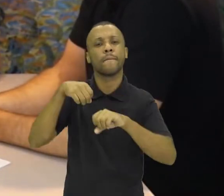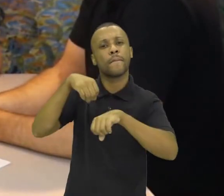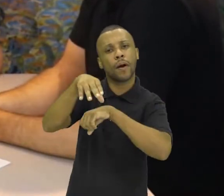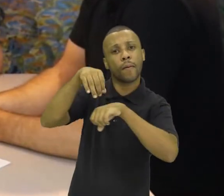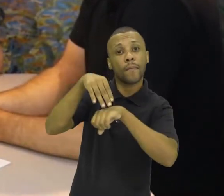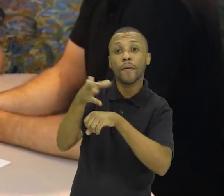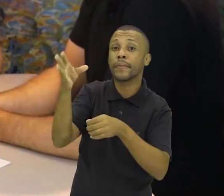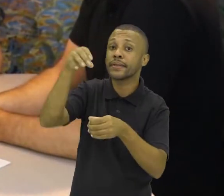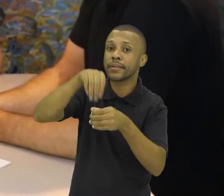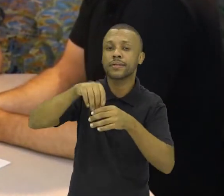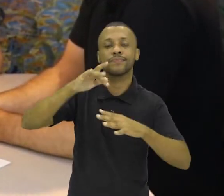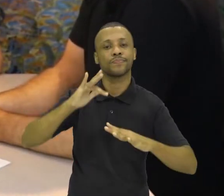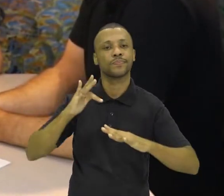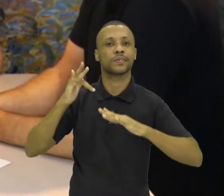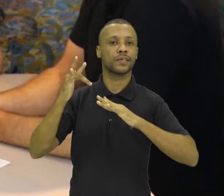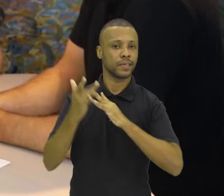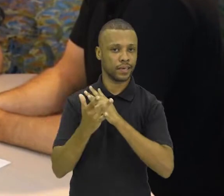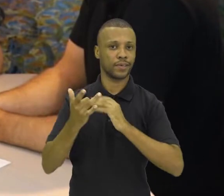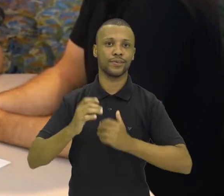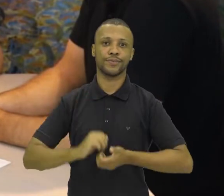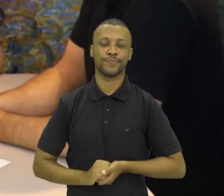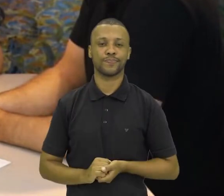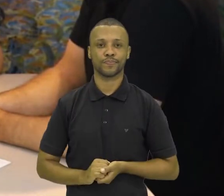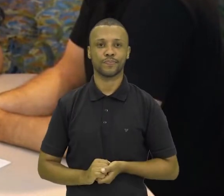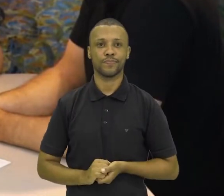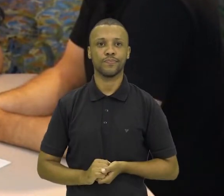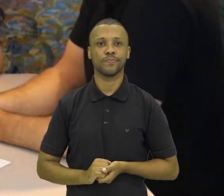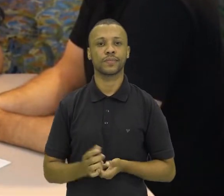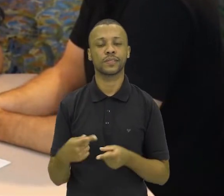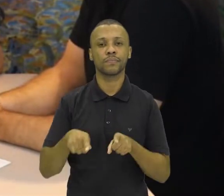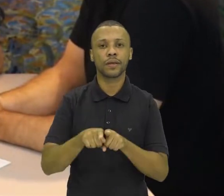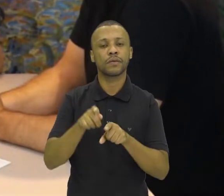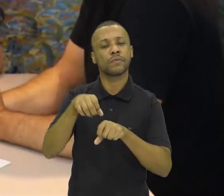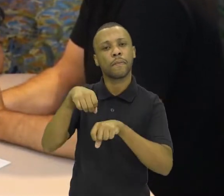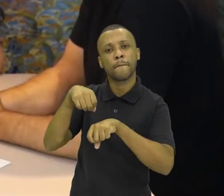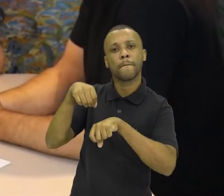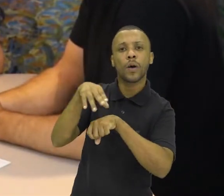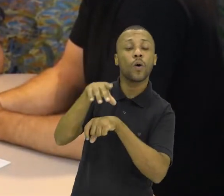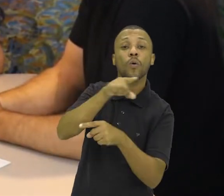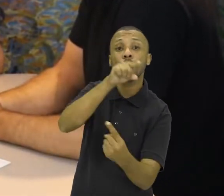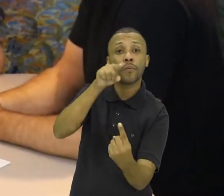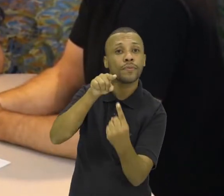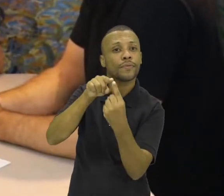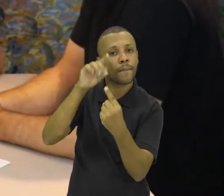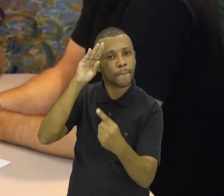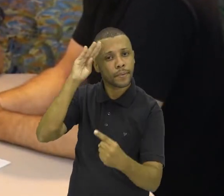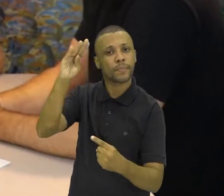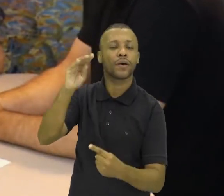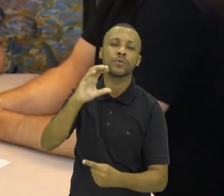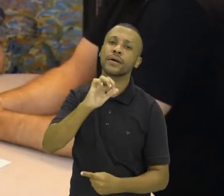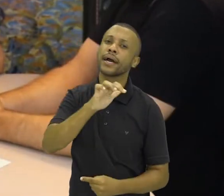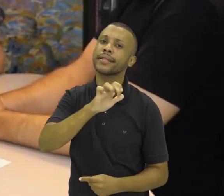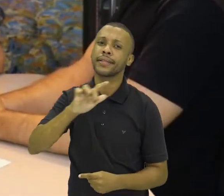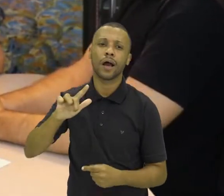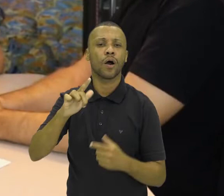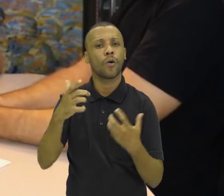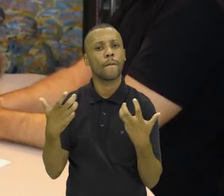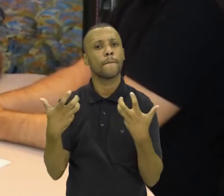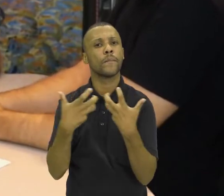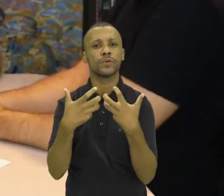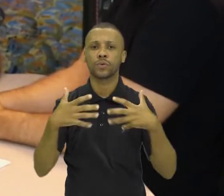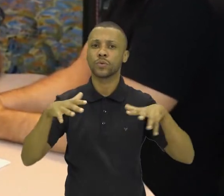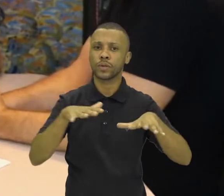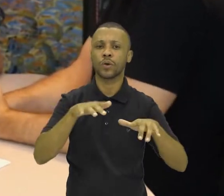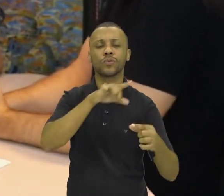conteúdo bacana para dentro da rede, tá? Lançar luz dentro da rede, essa é